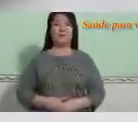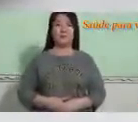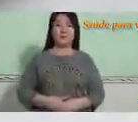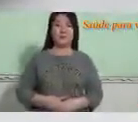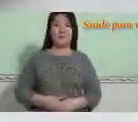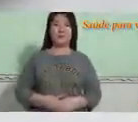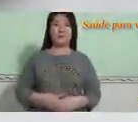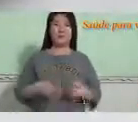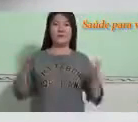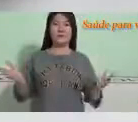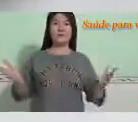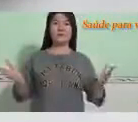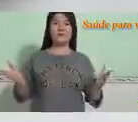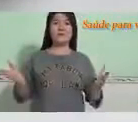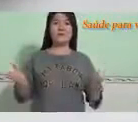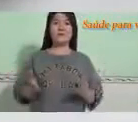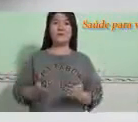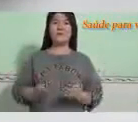forma mais segura.